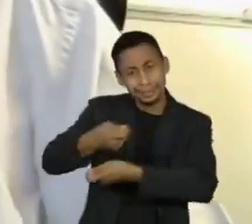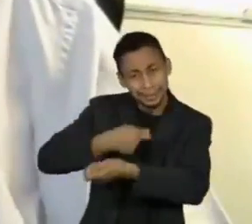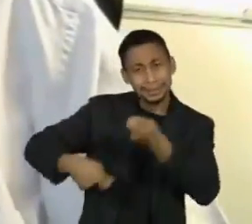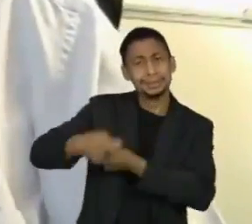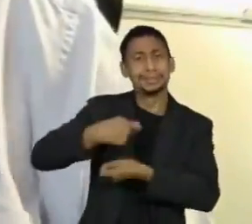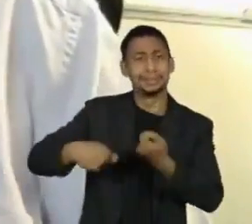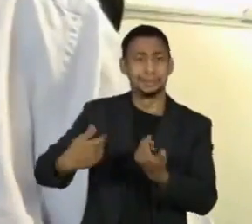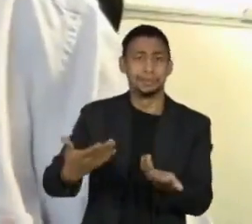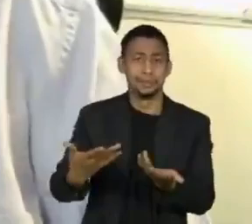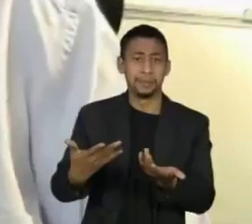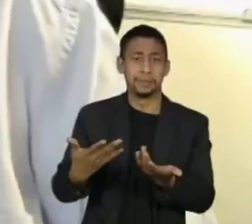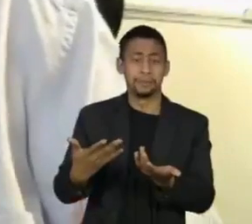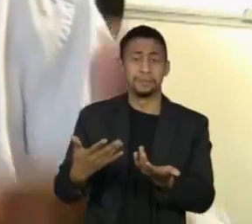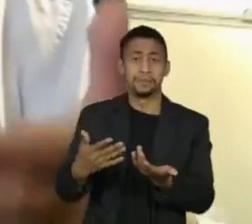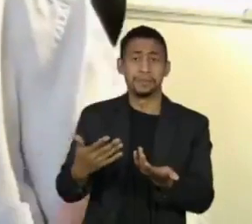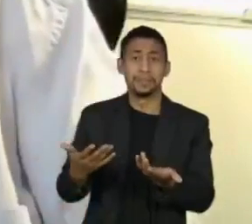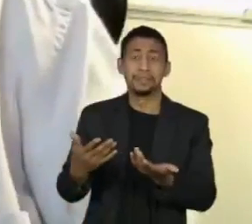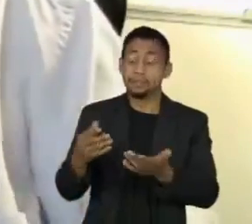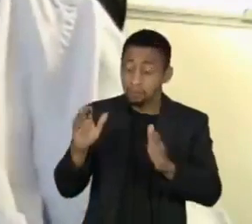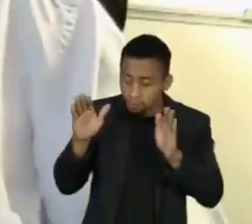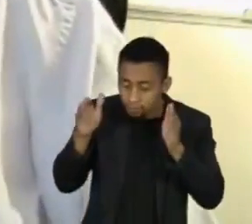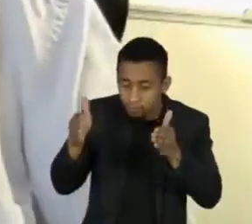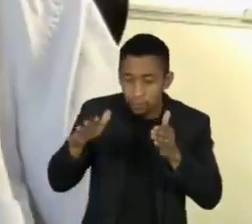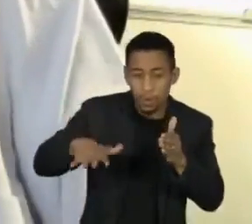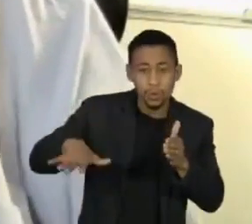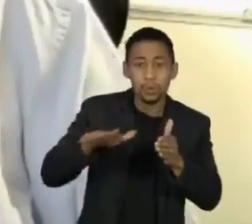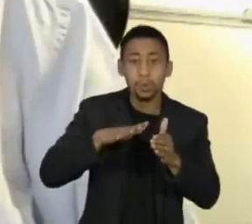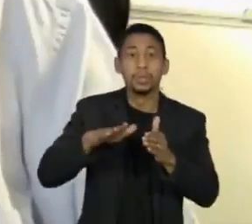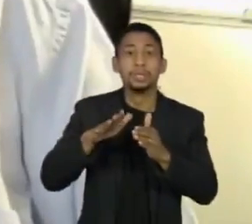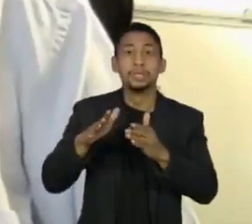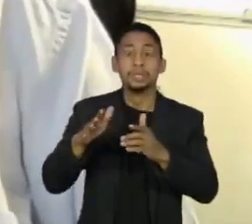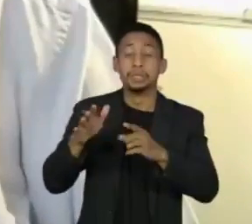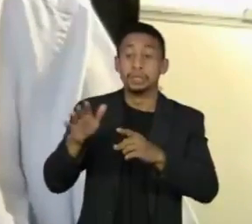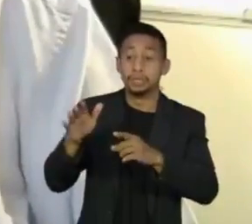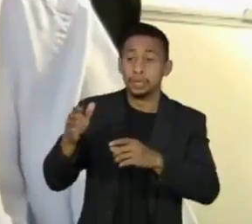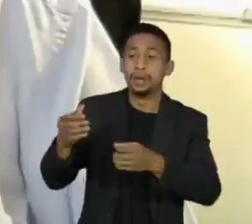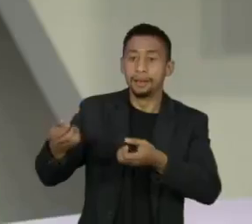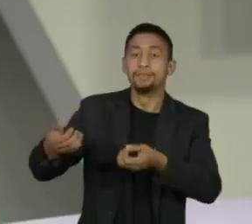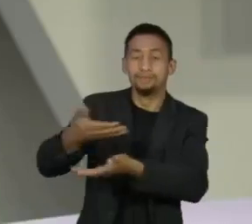do território urbano, no sentido de gerar um equilíbrio social e econômico.